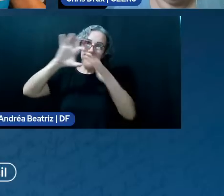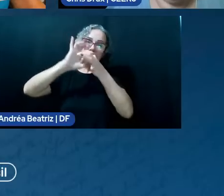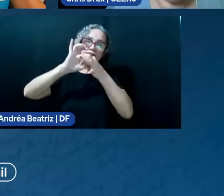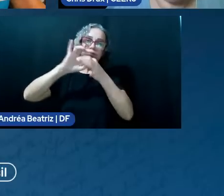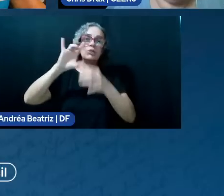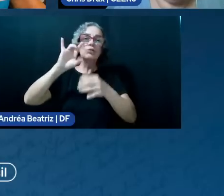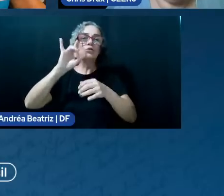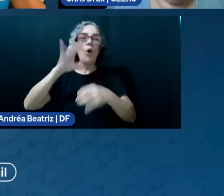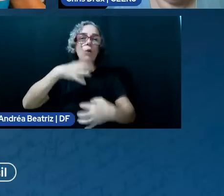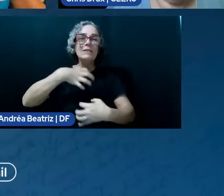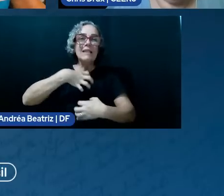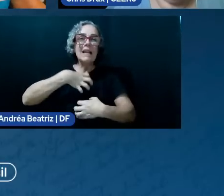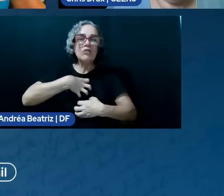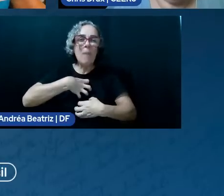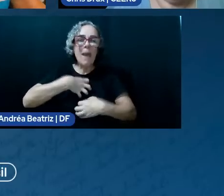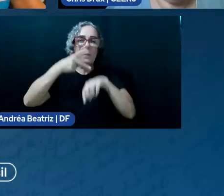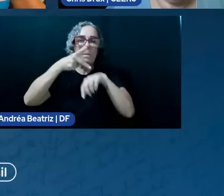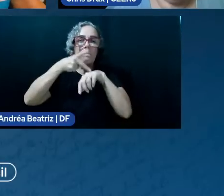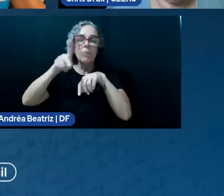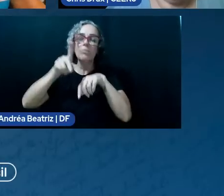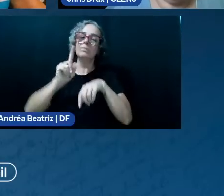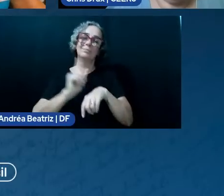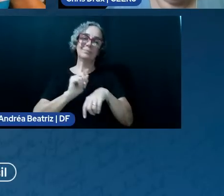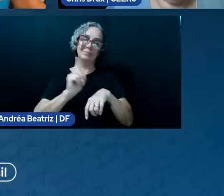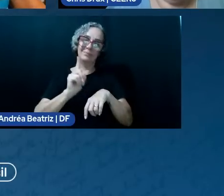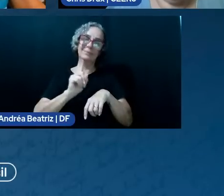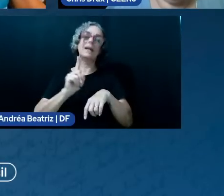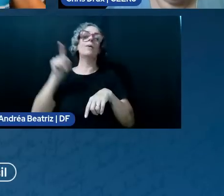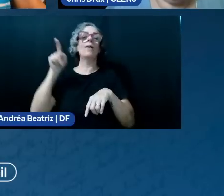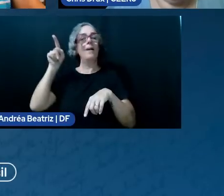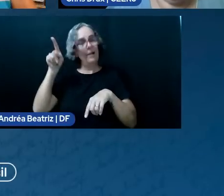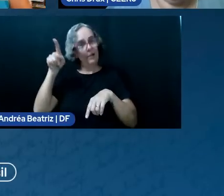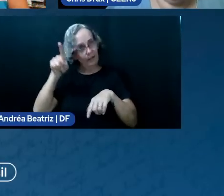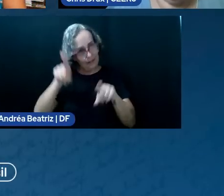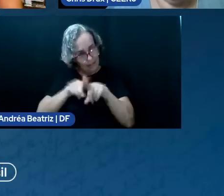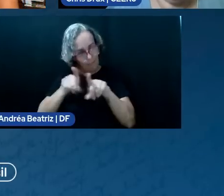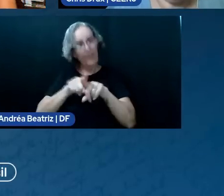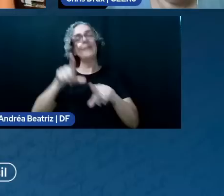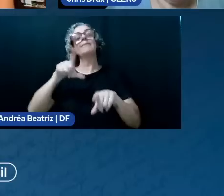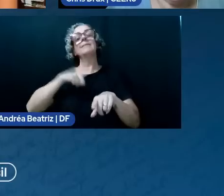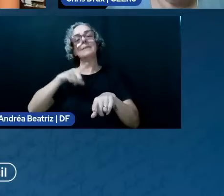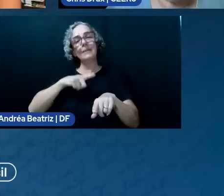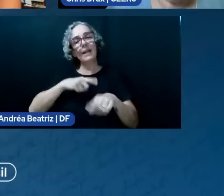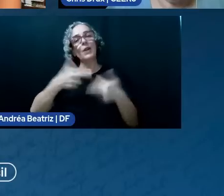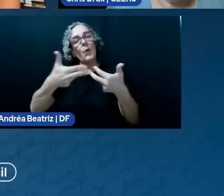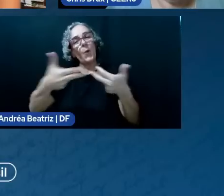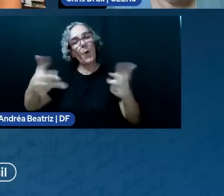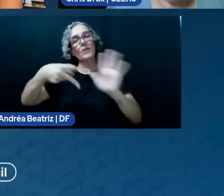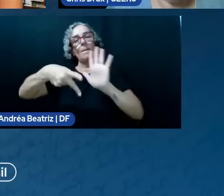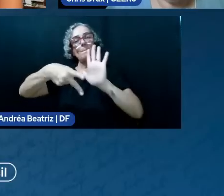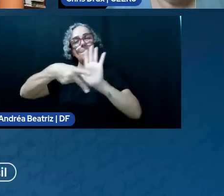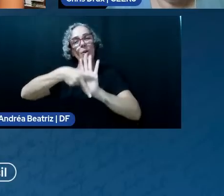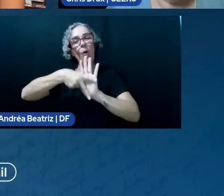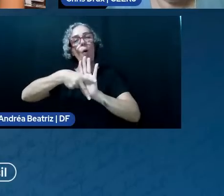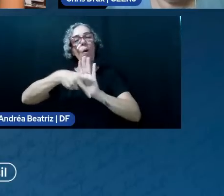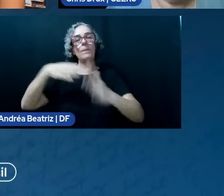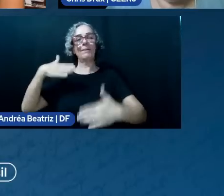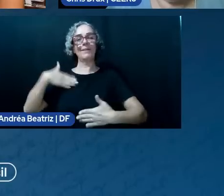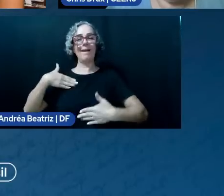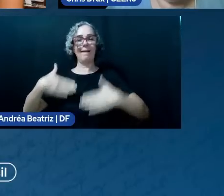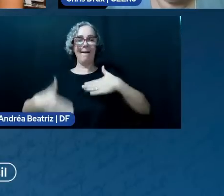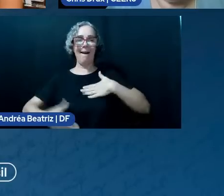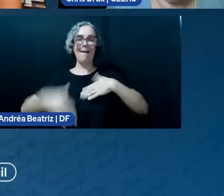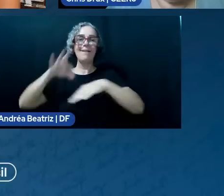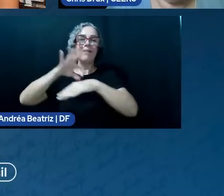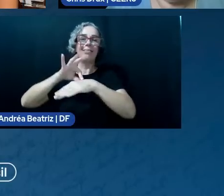mas ele deixa misturar com isso, e isso é muito comum, também as reminiscências das próprias paixões carnais que